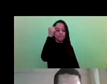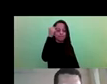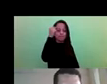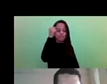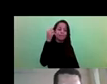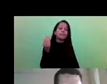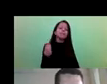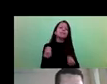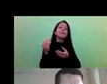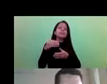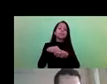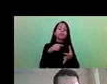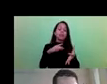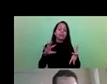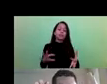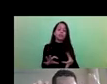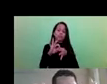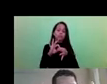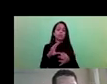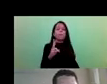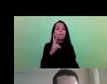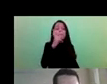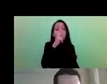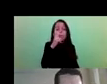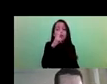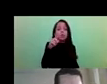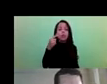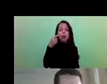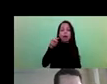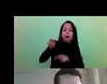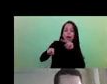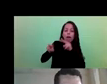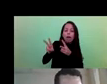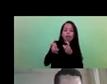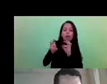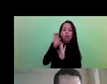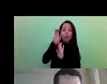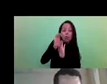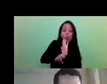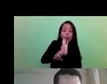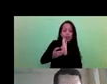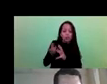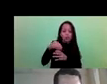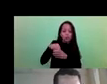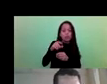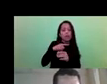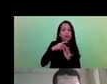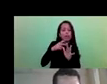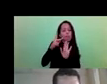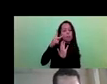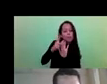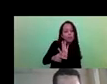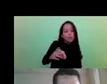maneira integrada, como se estivéssemos olhando uma matriz curricular, um projeto de curso,